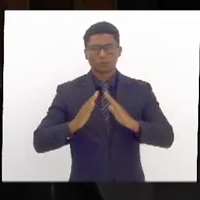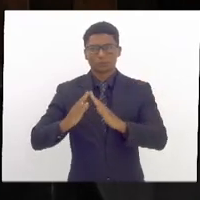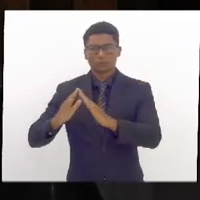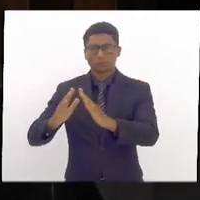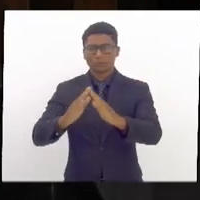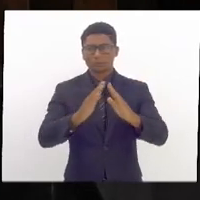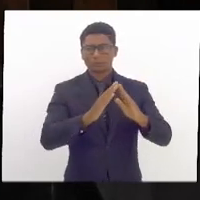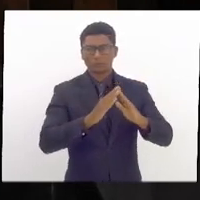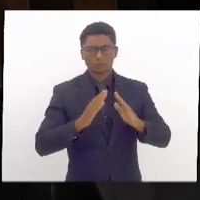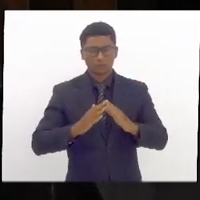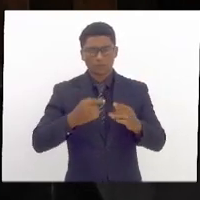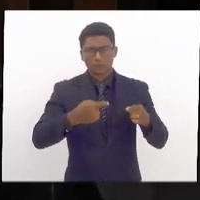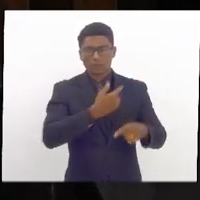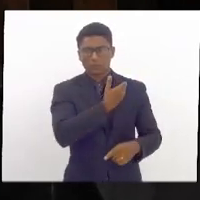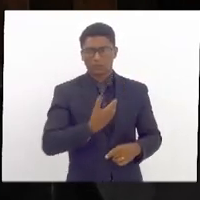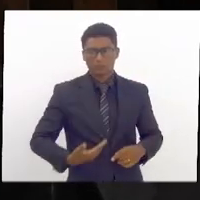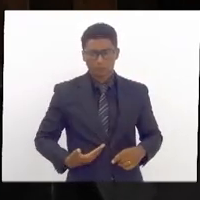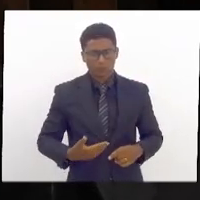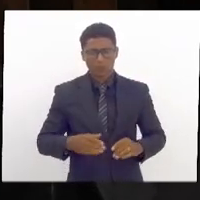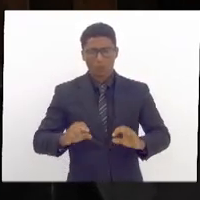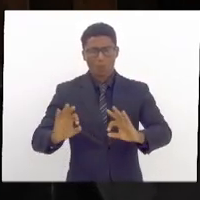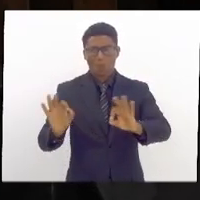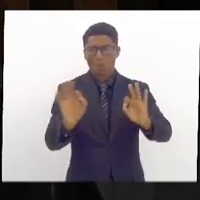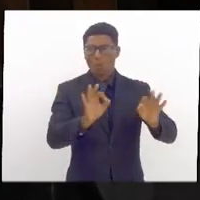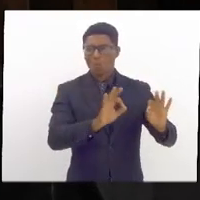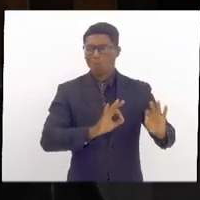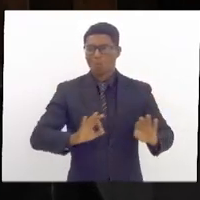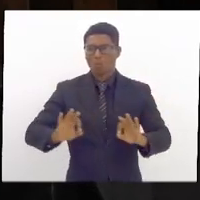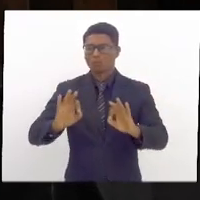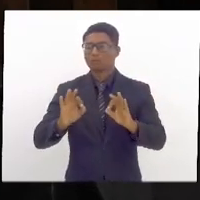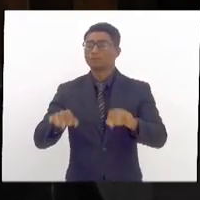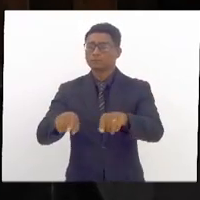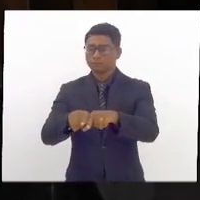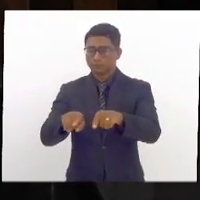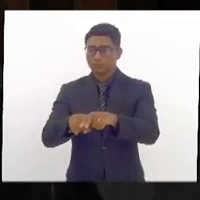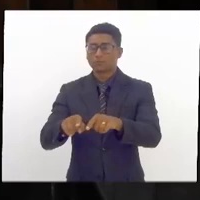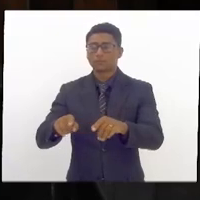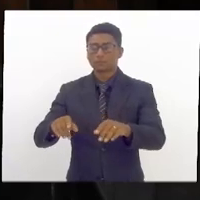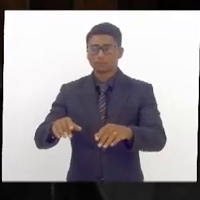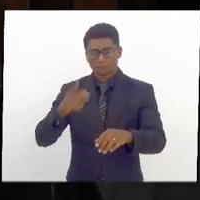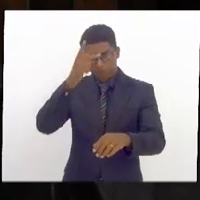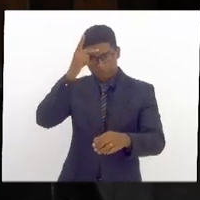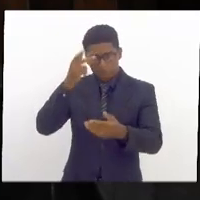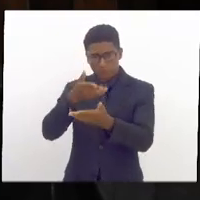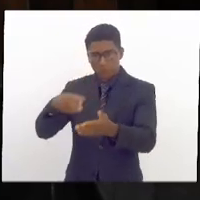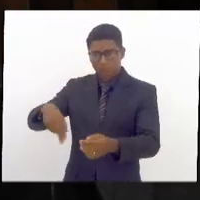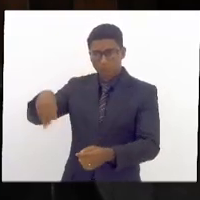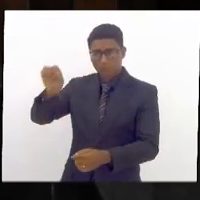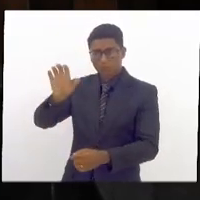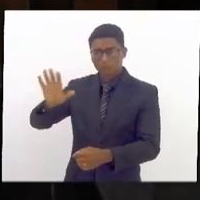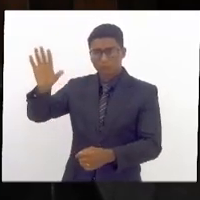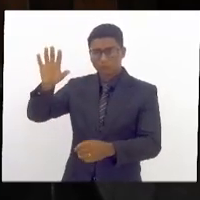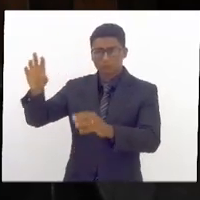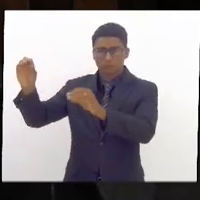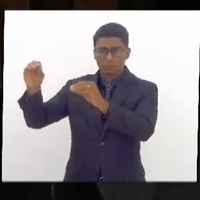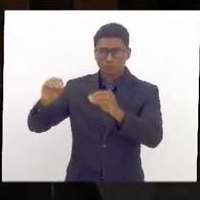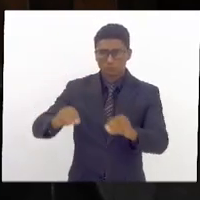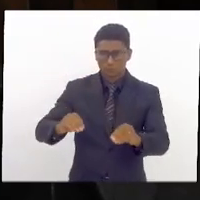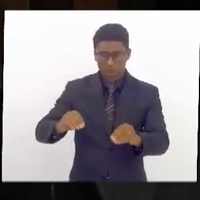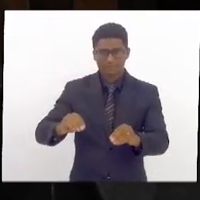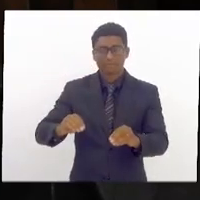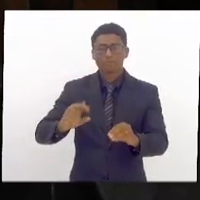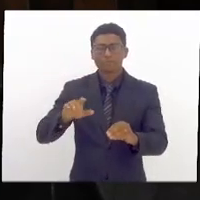incidência de políticas públicas, foram ficando marginalizados à margem da sociedade, sem serviços